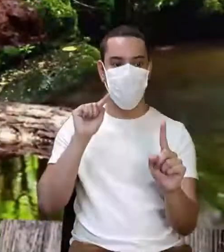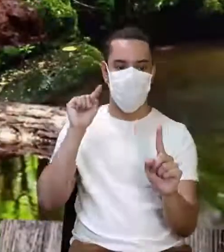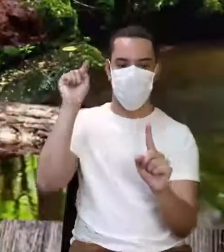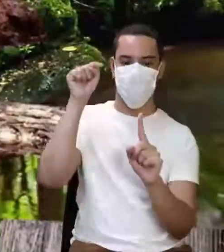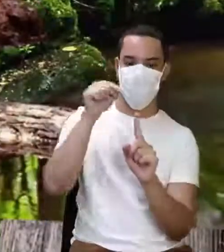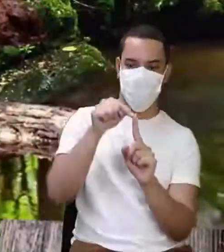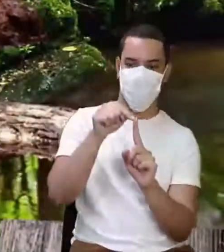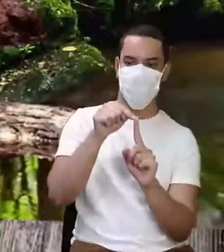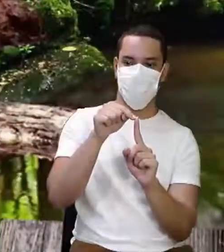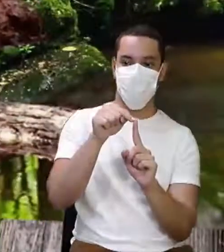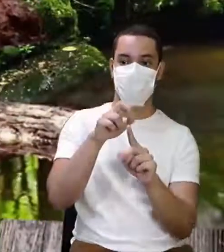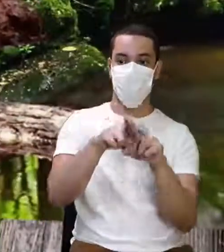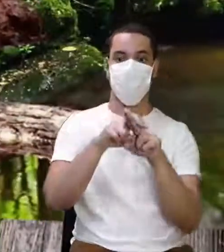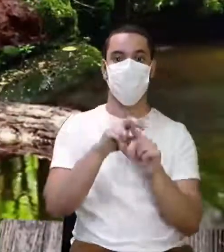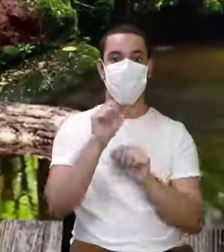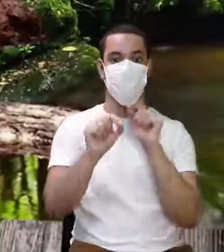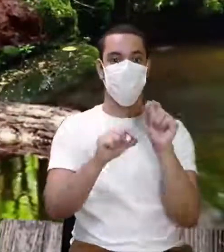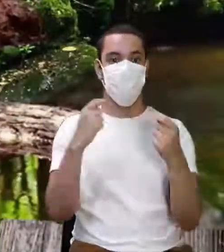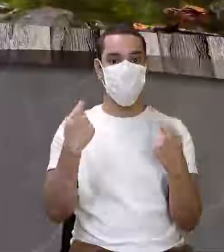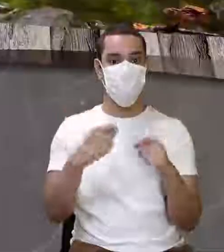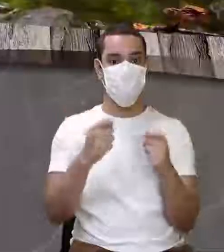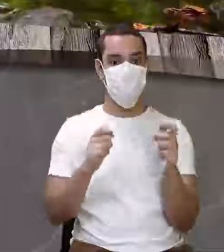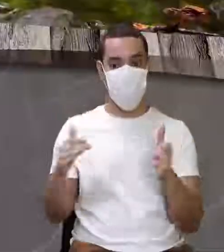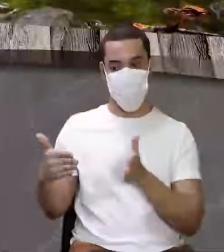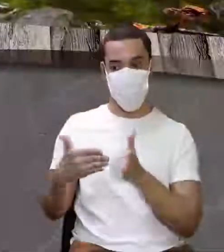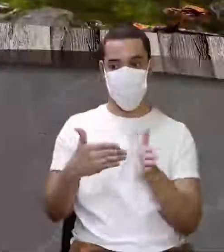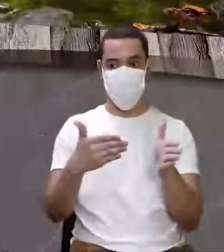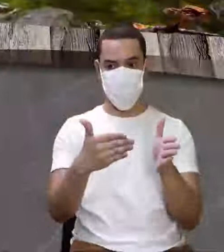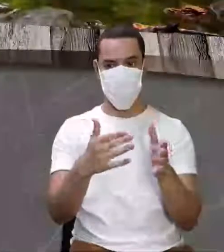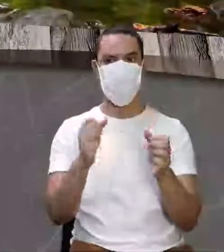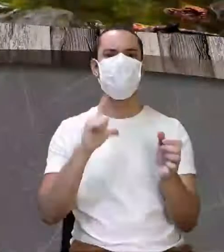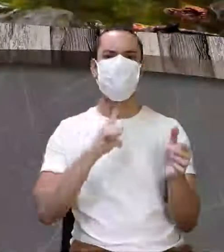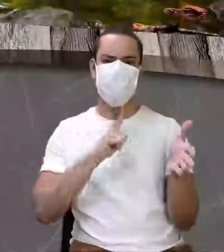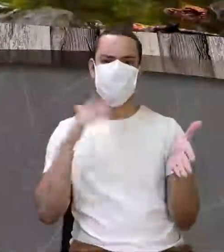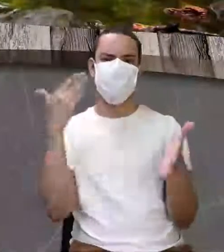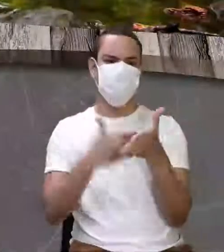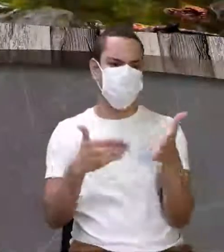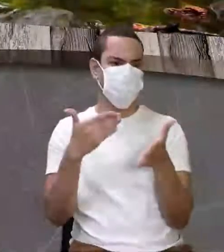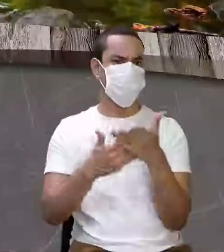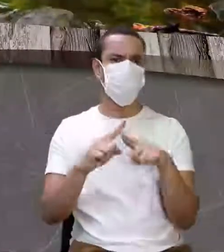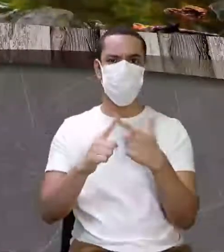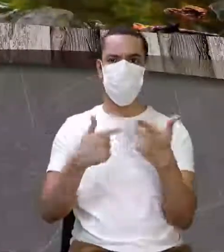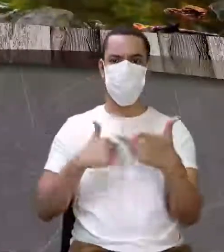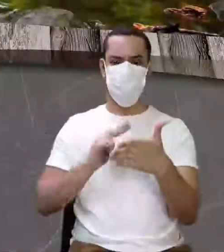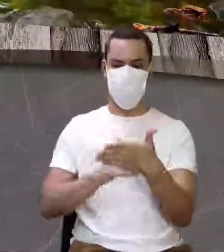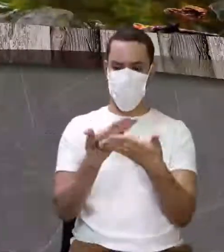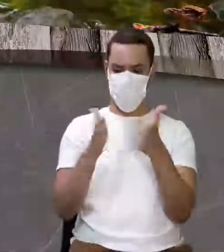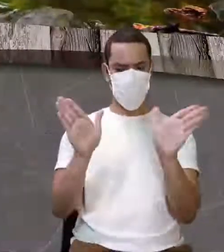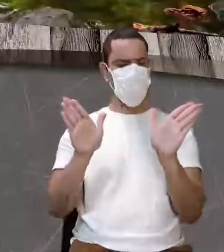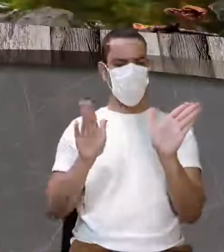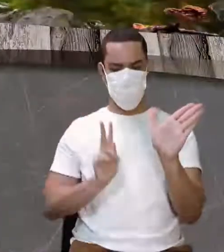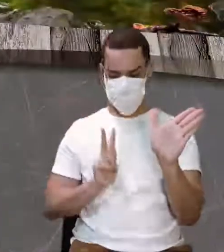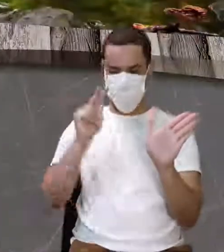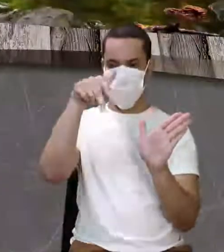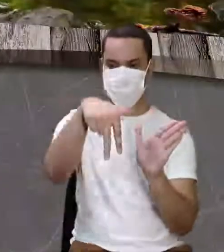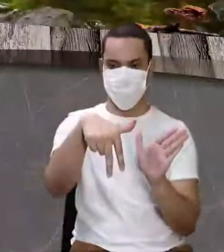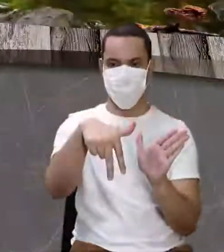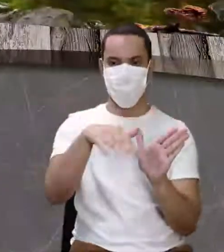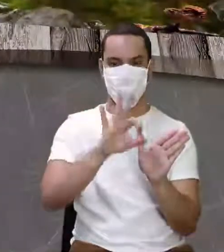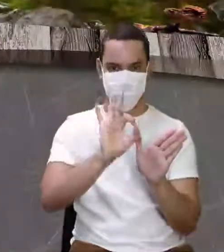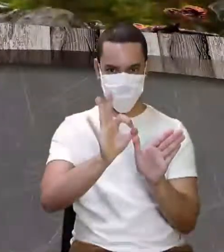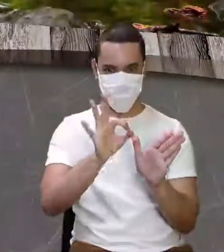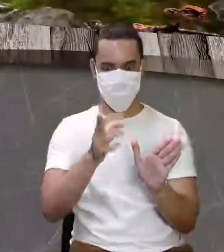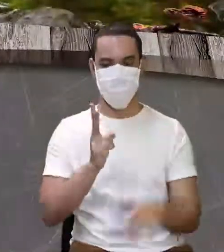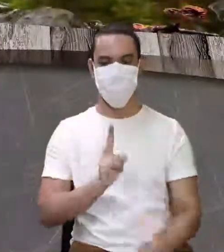objetivo, desde que se trace um percurso. Pode ter obstáculos? Pode. A gente ultrapassa esses obstáculos, tá bom?